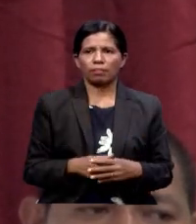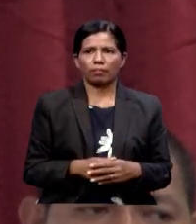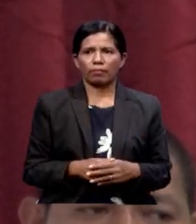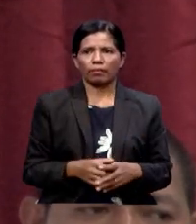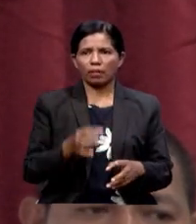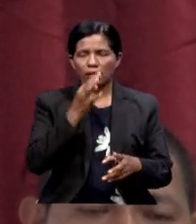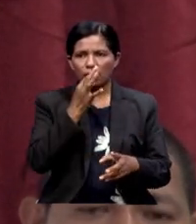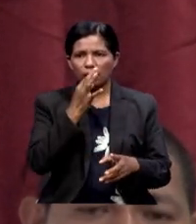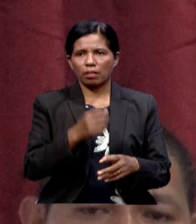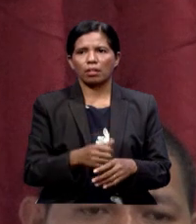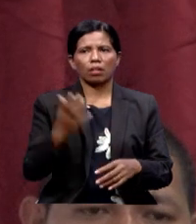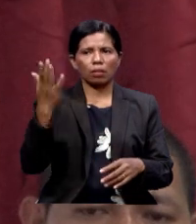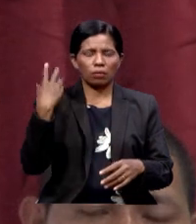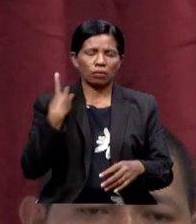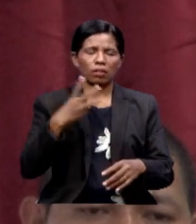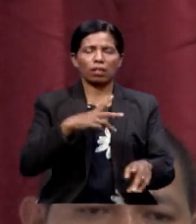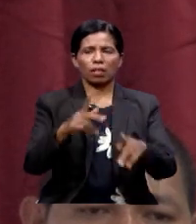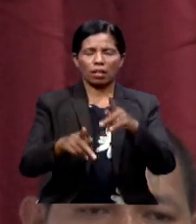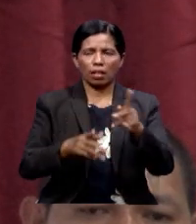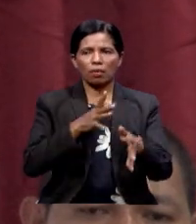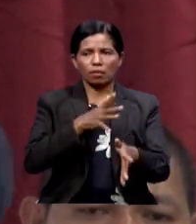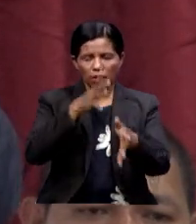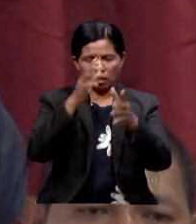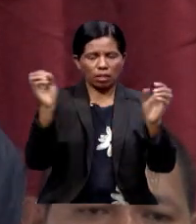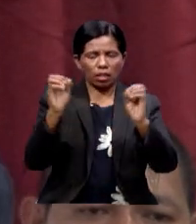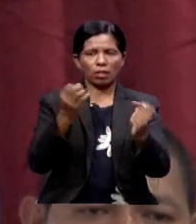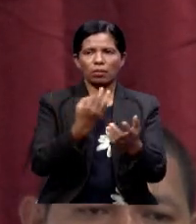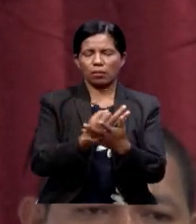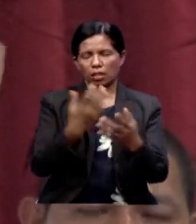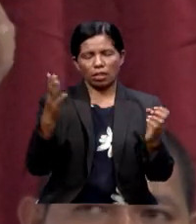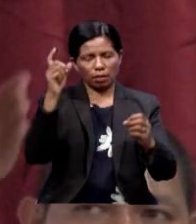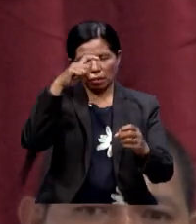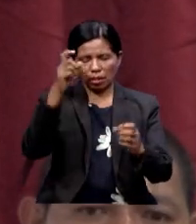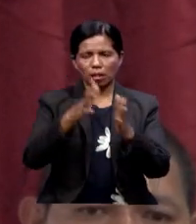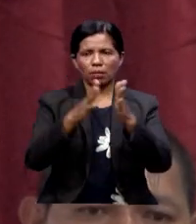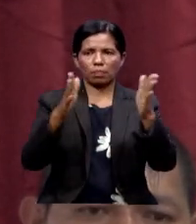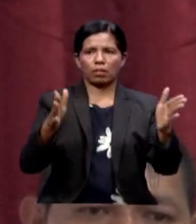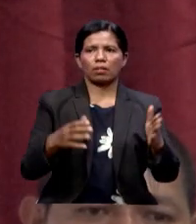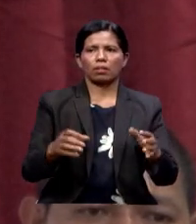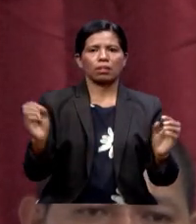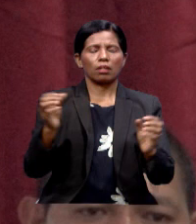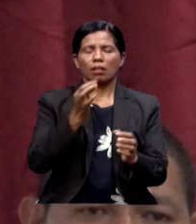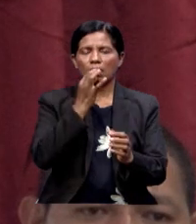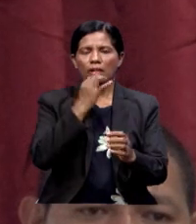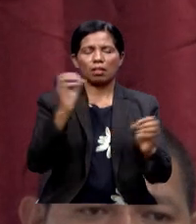Haha. Ulu kita na bayala sira, lahi ha osan, lahi conhecimento bot, lahi teknologia bot, hahan la sosa.